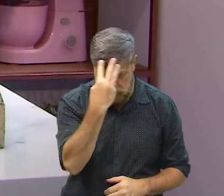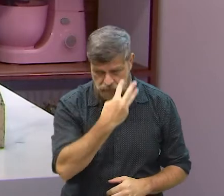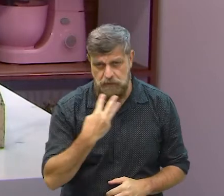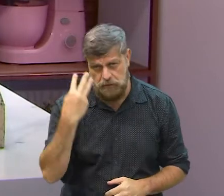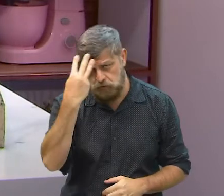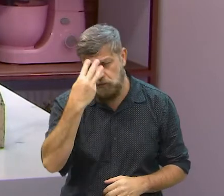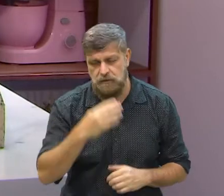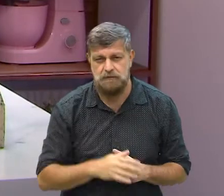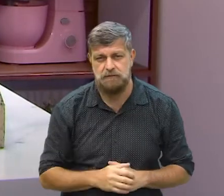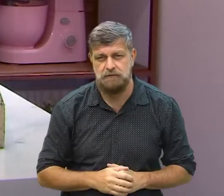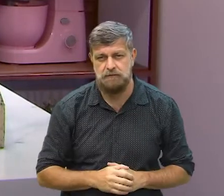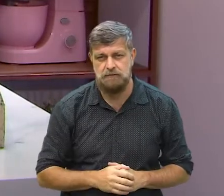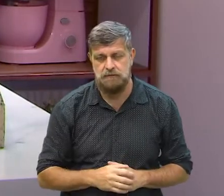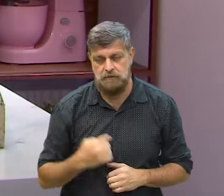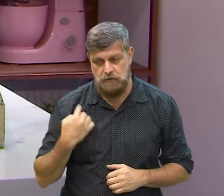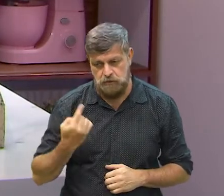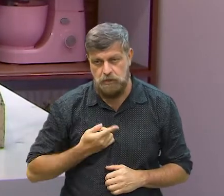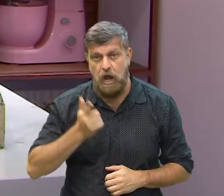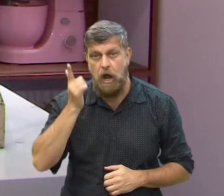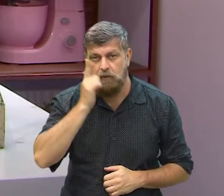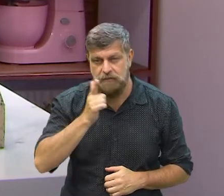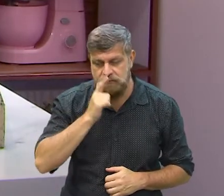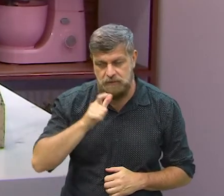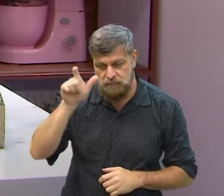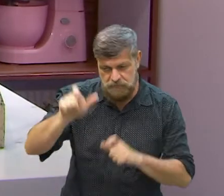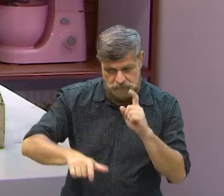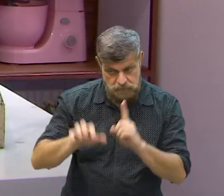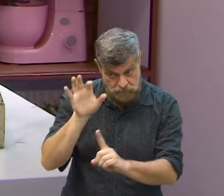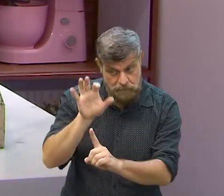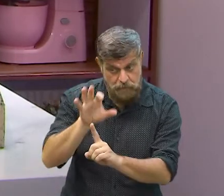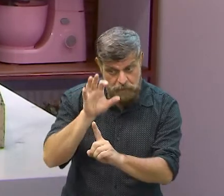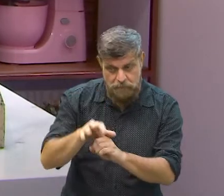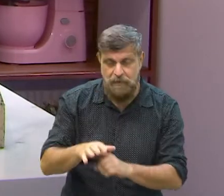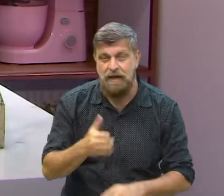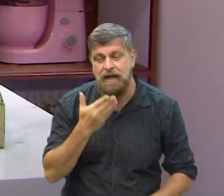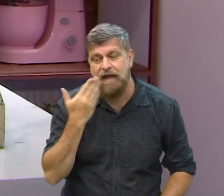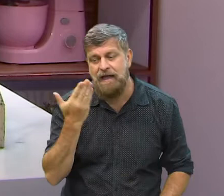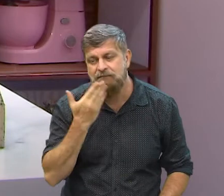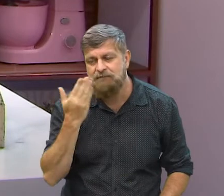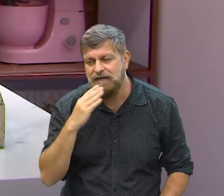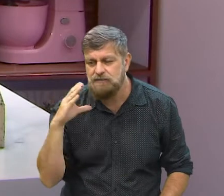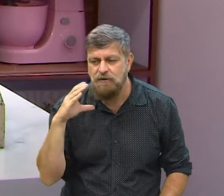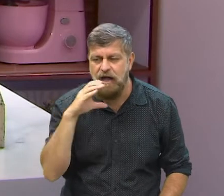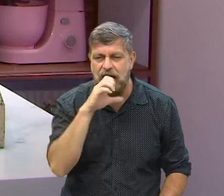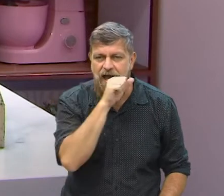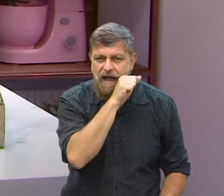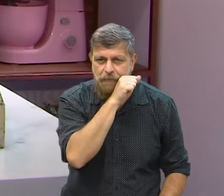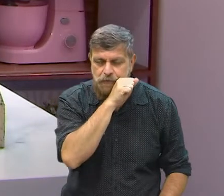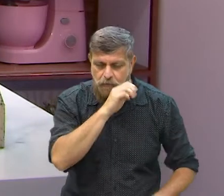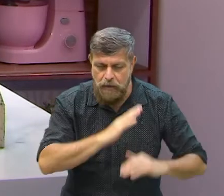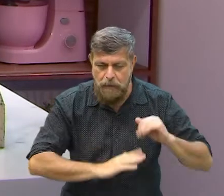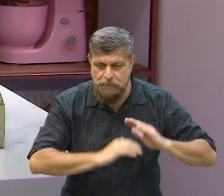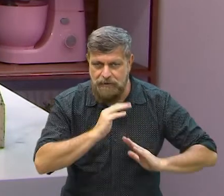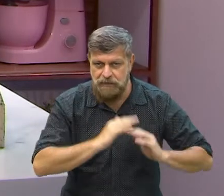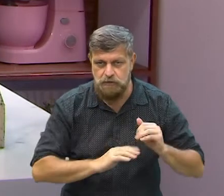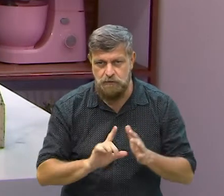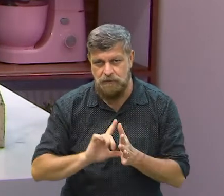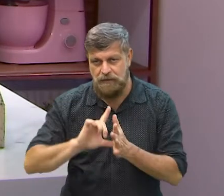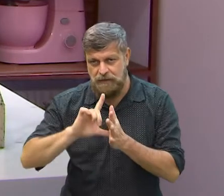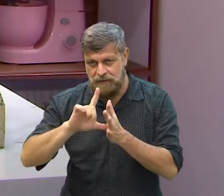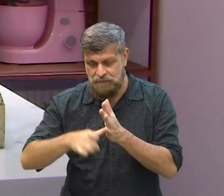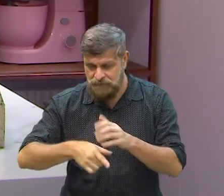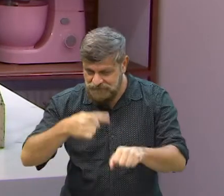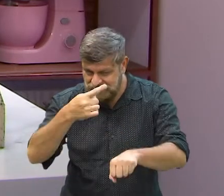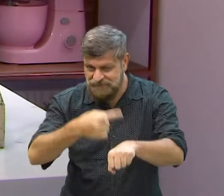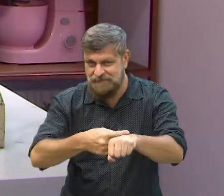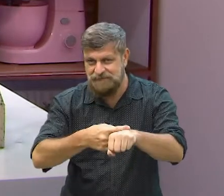a gente já conseguiu aqui convencer o pessoal de casa que é fácil, é rápido, é prático. E aí, no próximo, né,